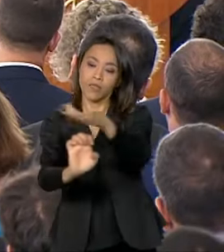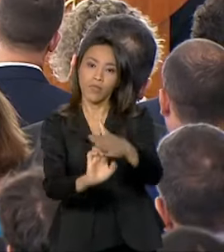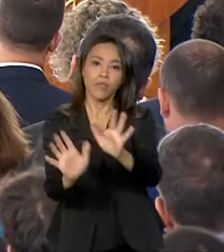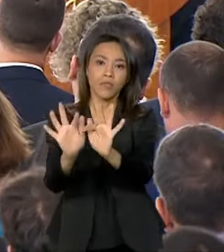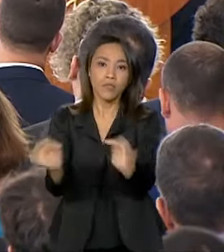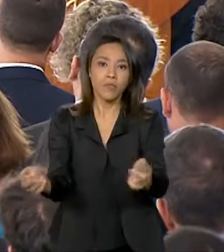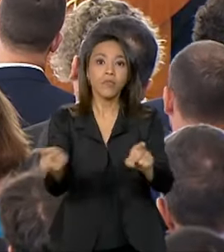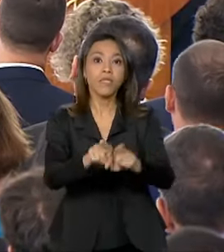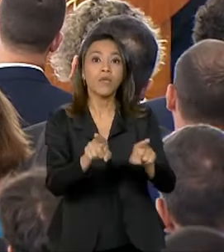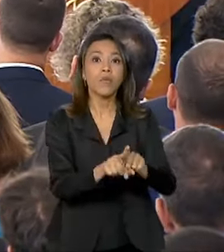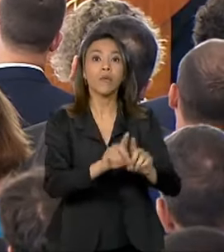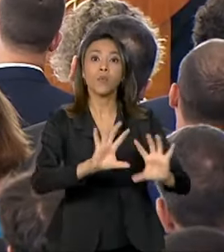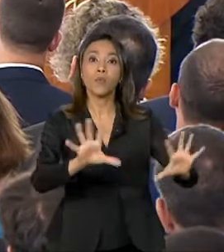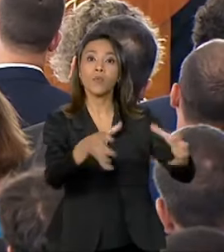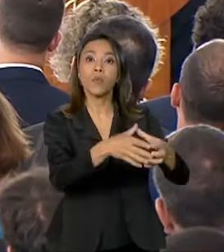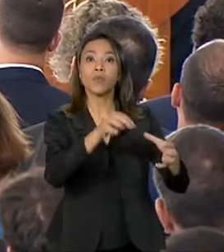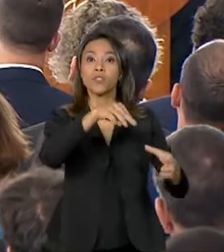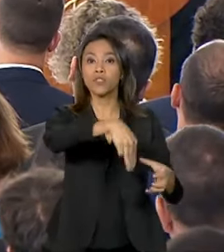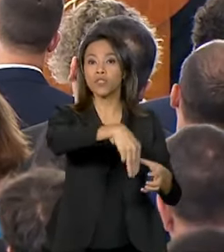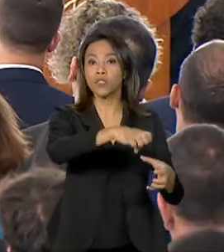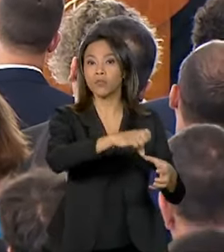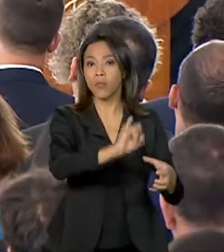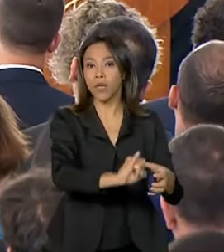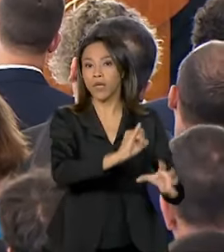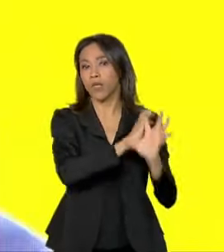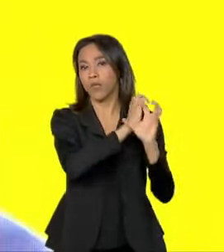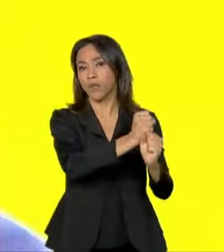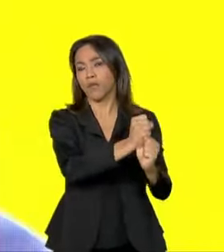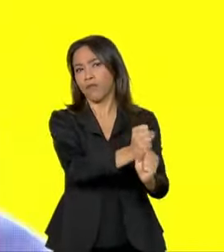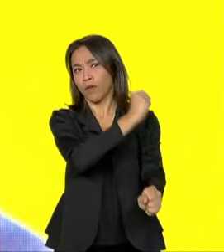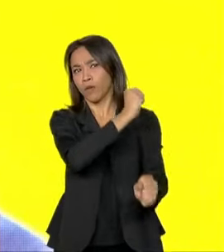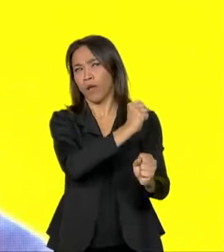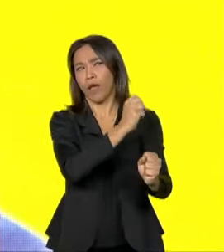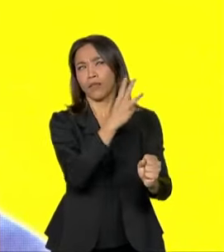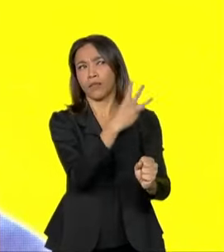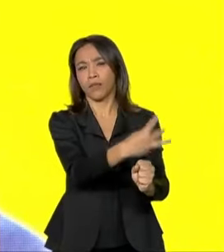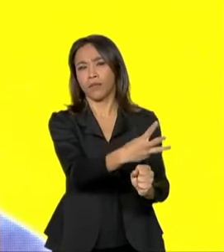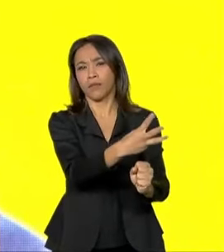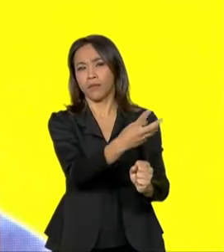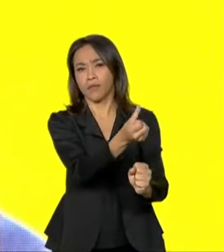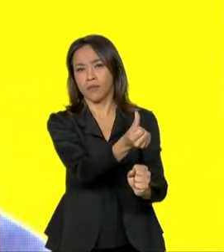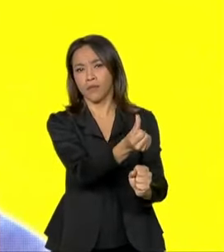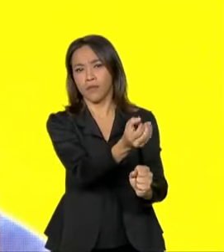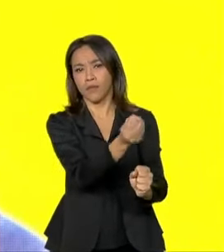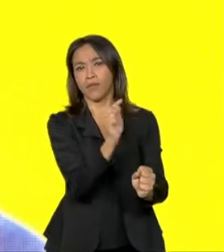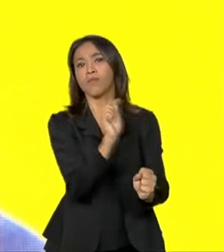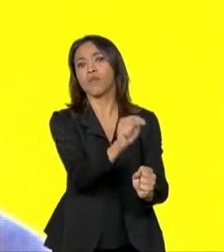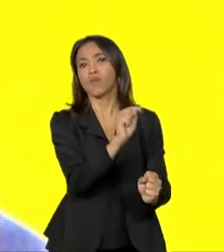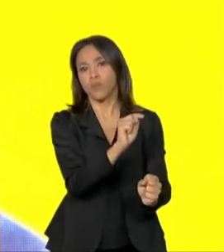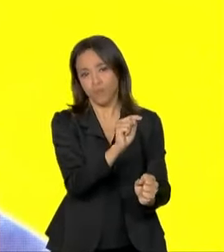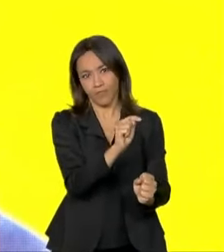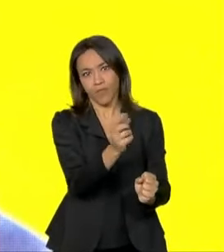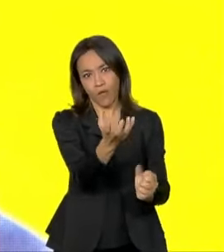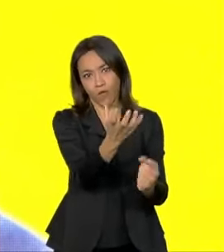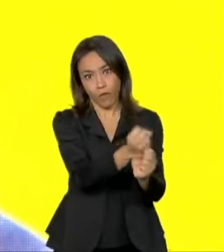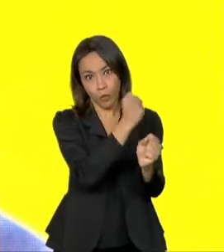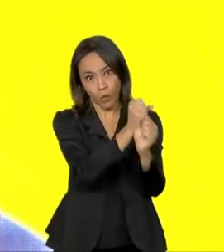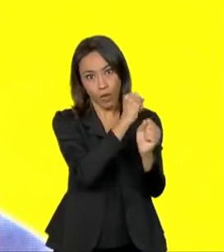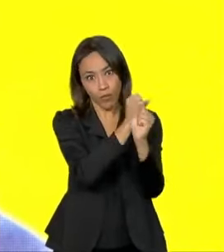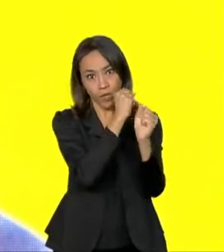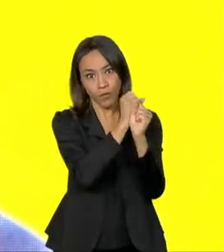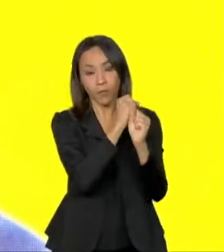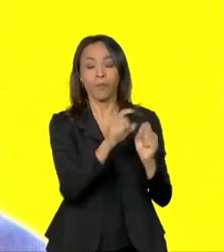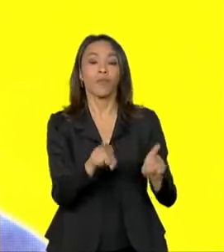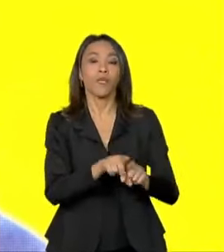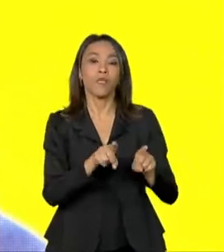linha específica para empresas com faturamento anual até 360 mil e que contará com a garantia do FGO,